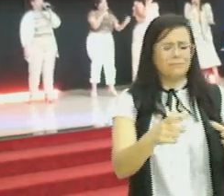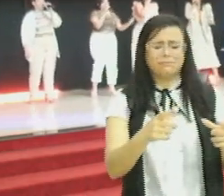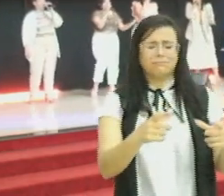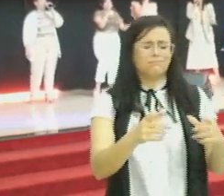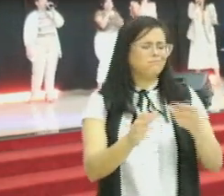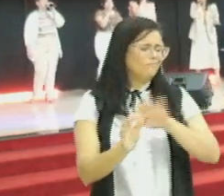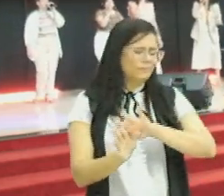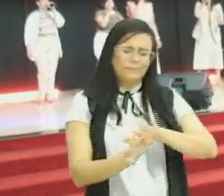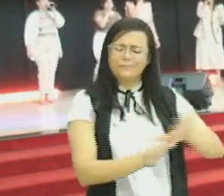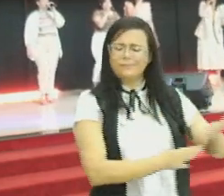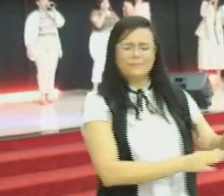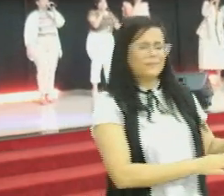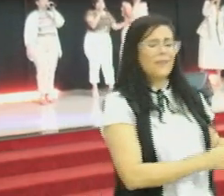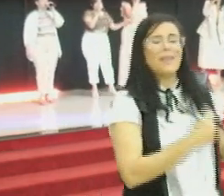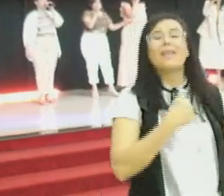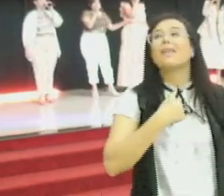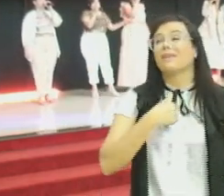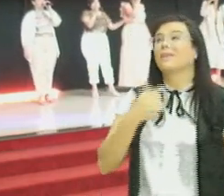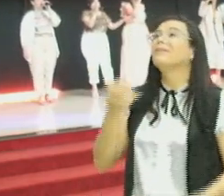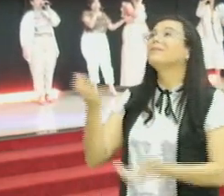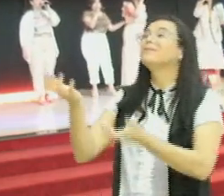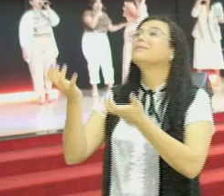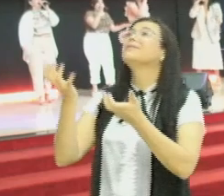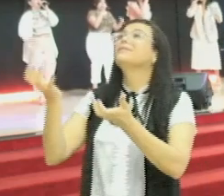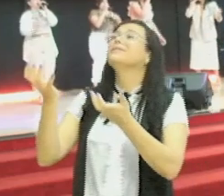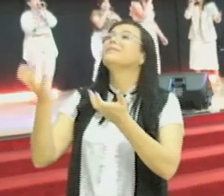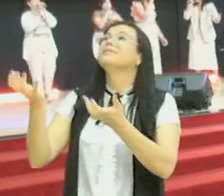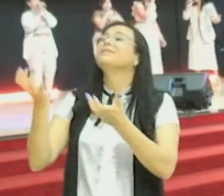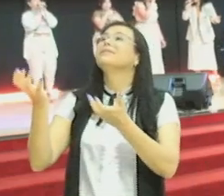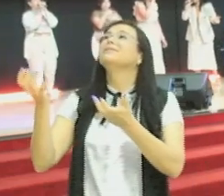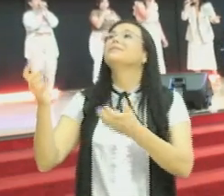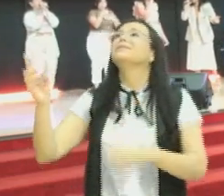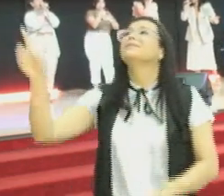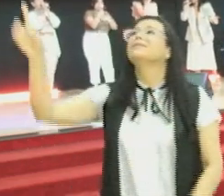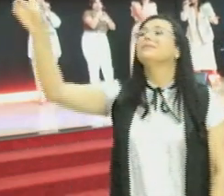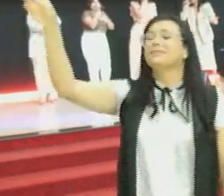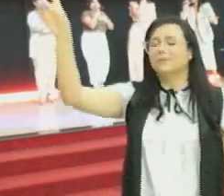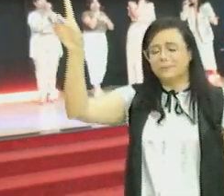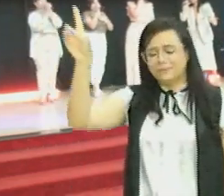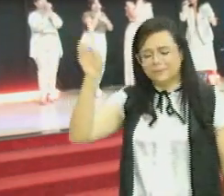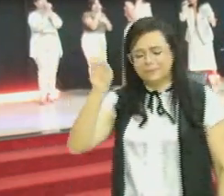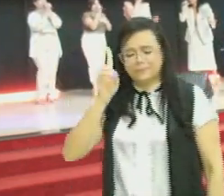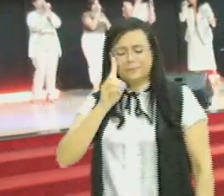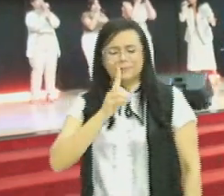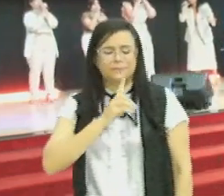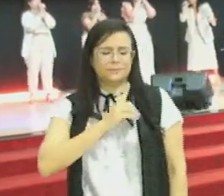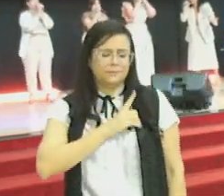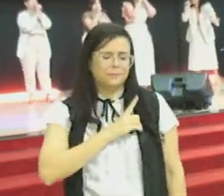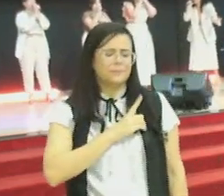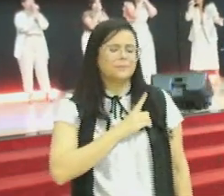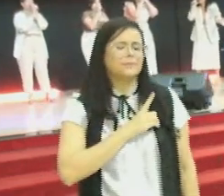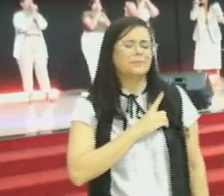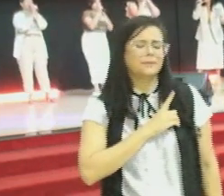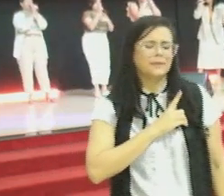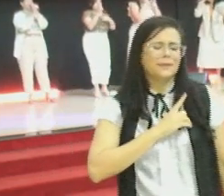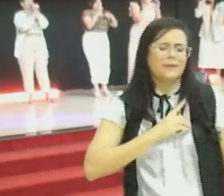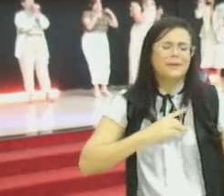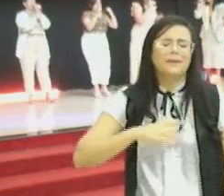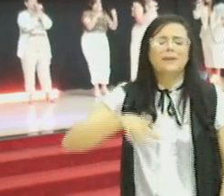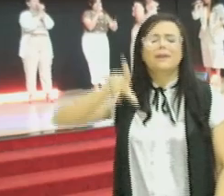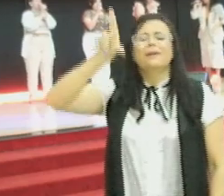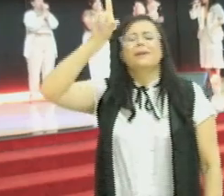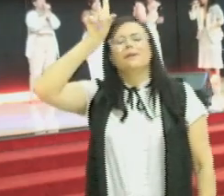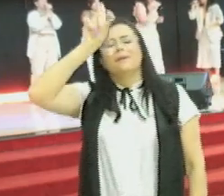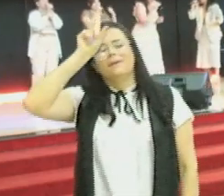Não precisarei aqui voltar pra minha sede saciar,